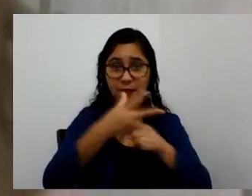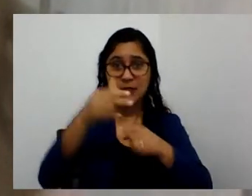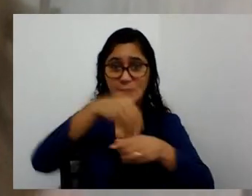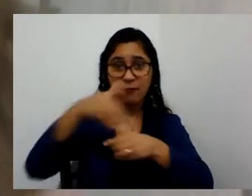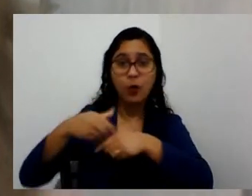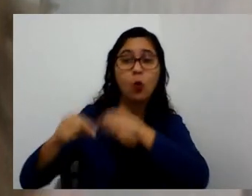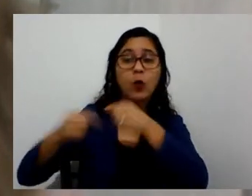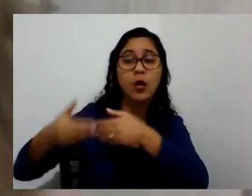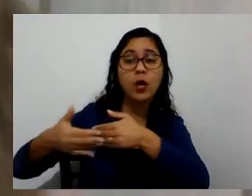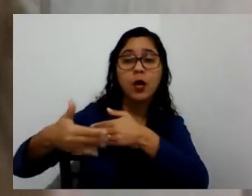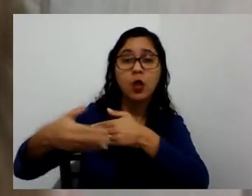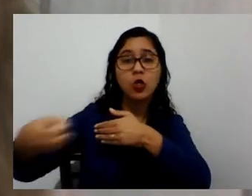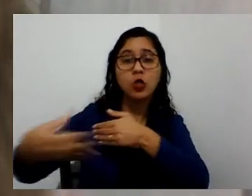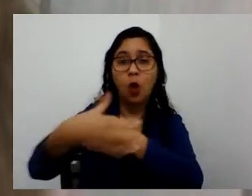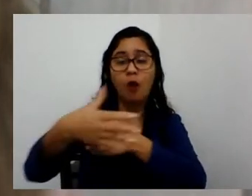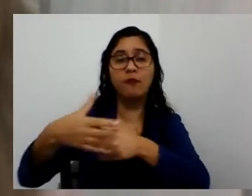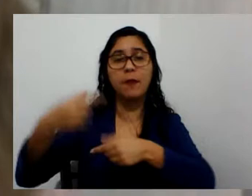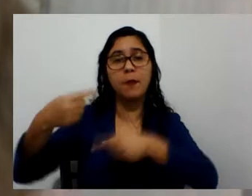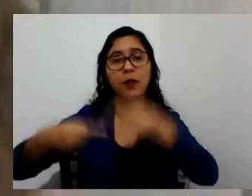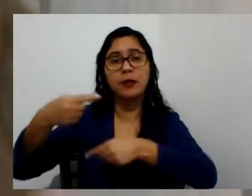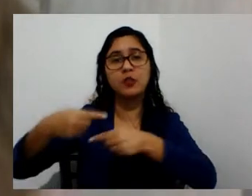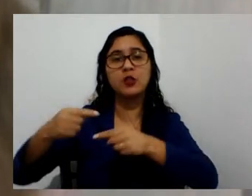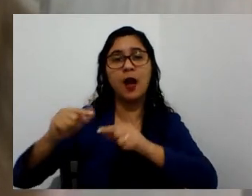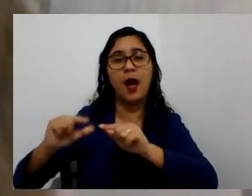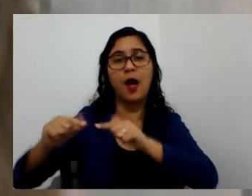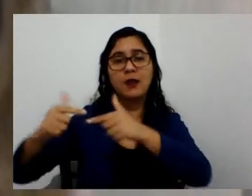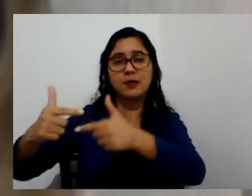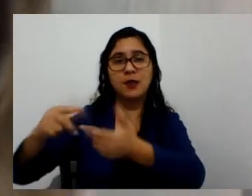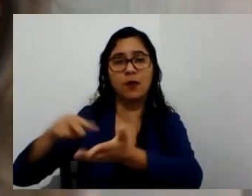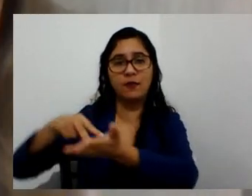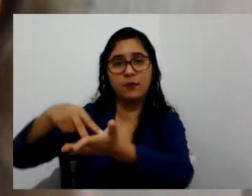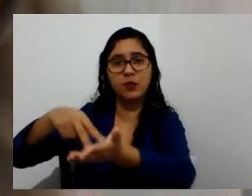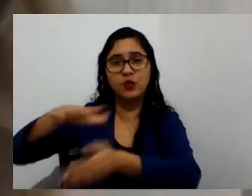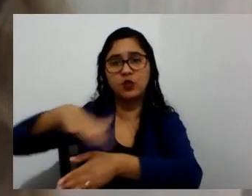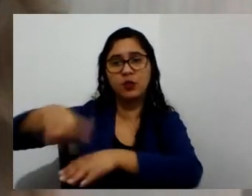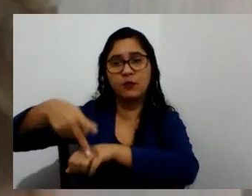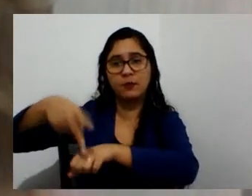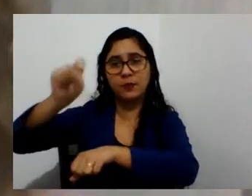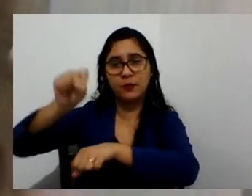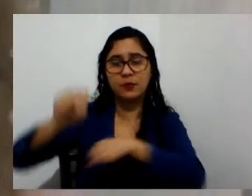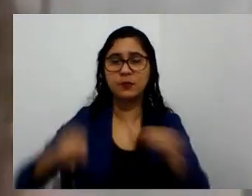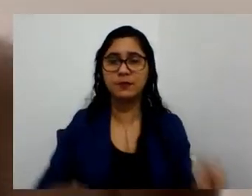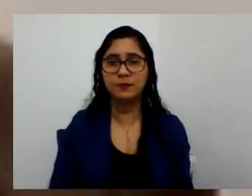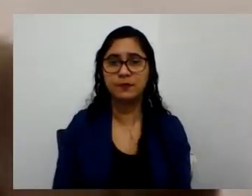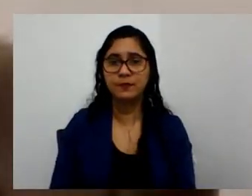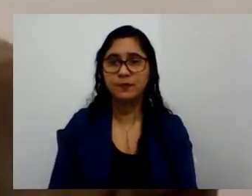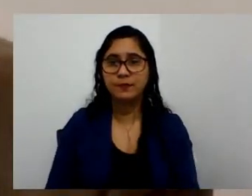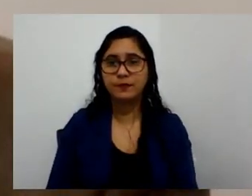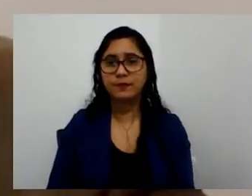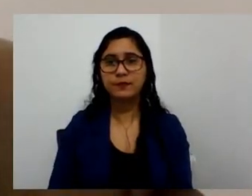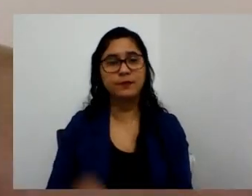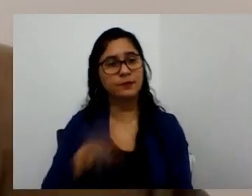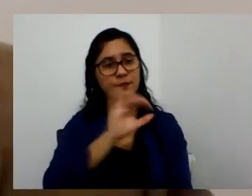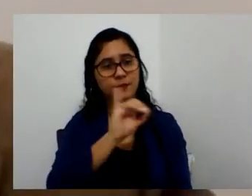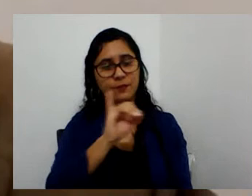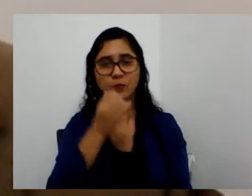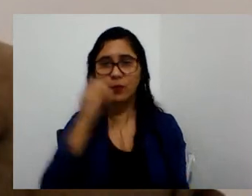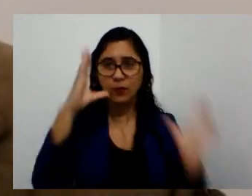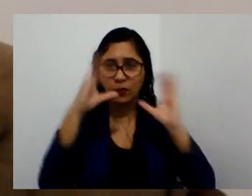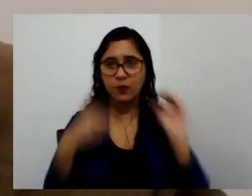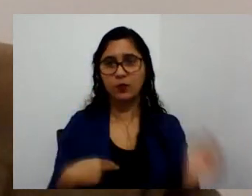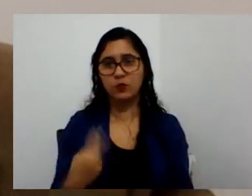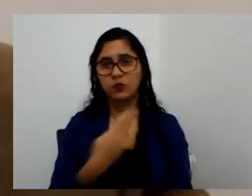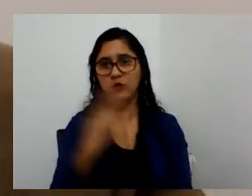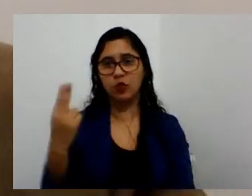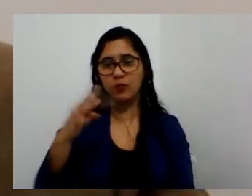políticas de ações afirmativas na pós-graduação. Obrigada. Olá, boa noite a todos. Eu sou Tiago